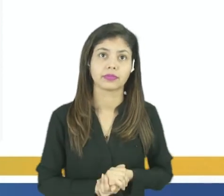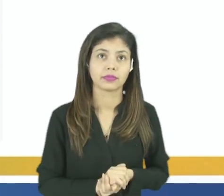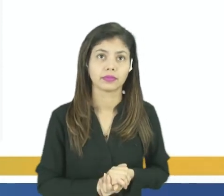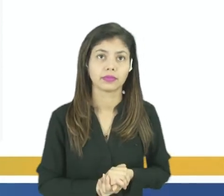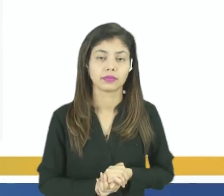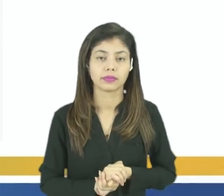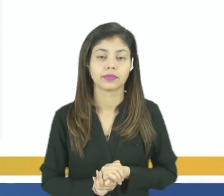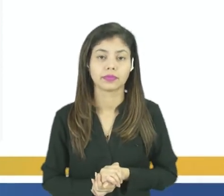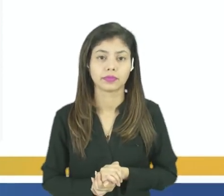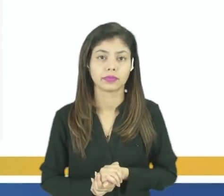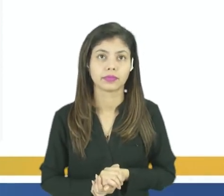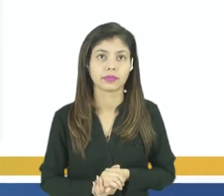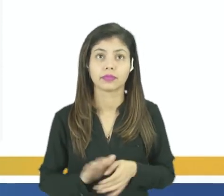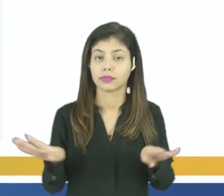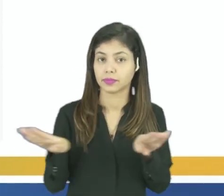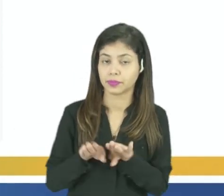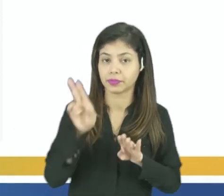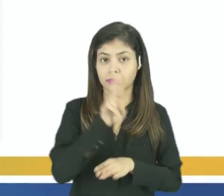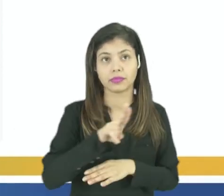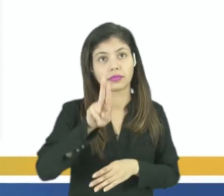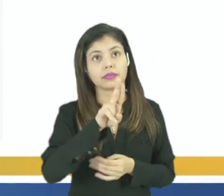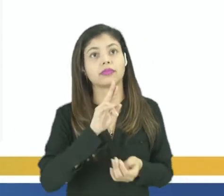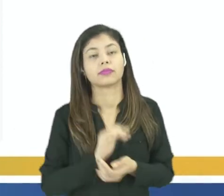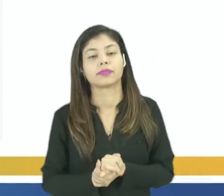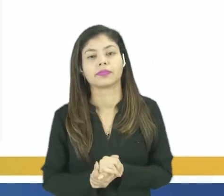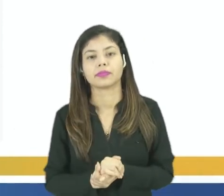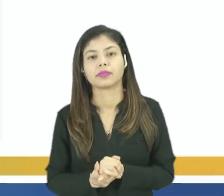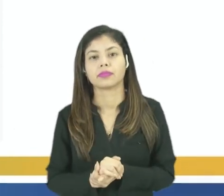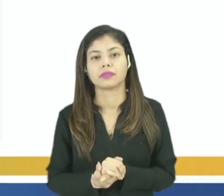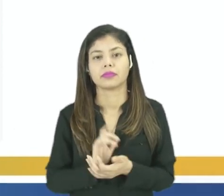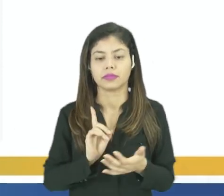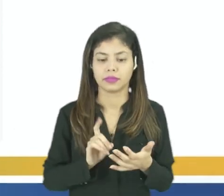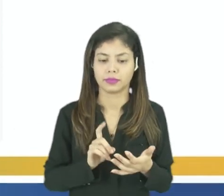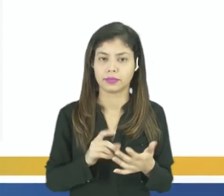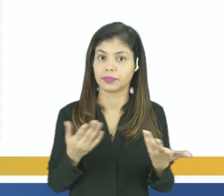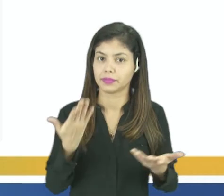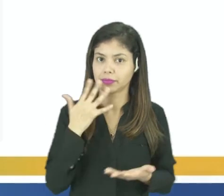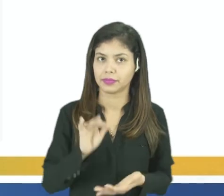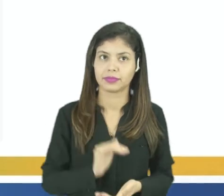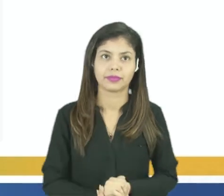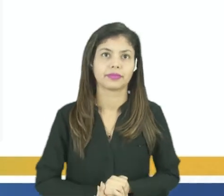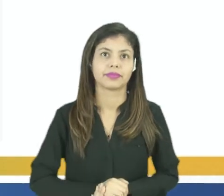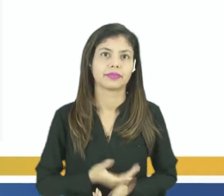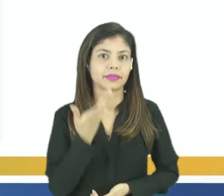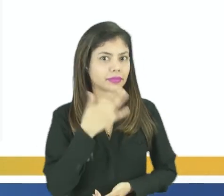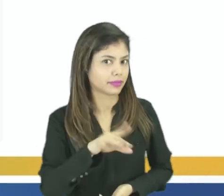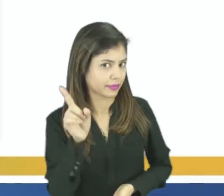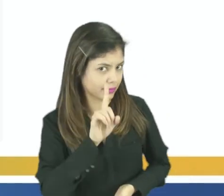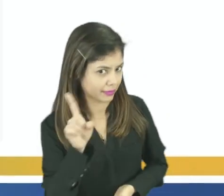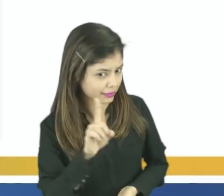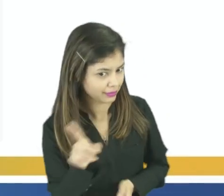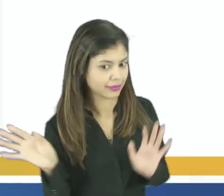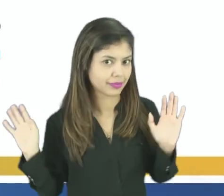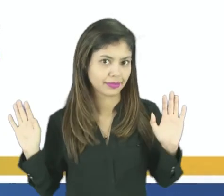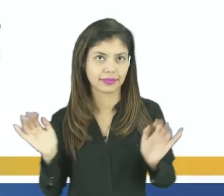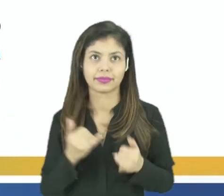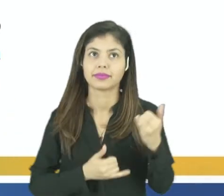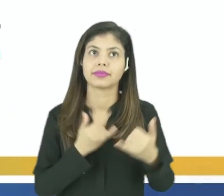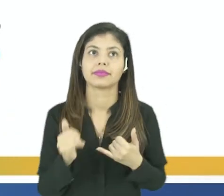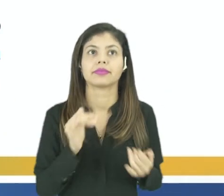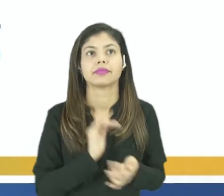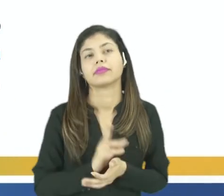nós conseguimos catalogar alguns meios de refração. Então nós temos aqui a água, o etanol, a